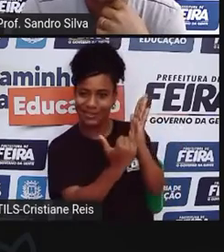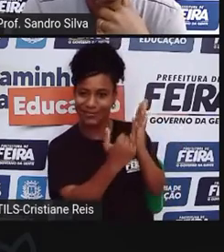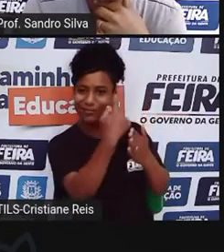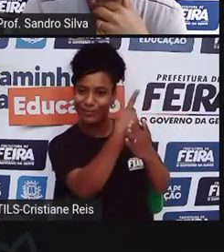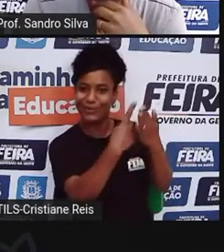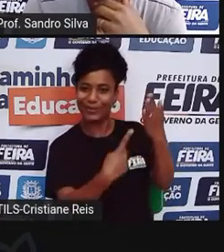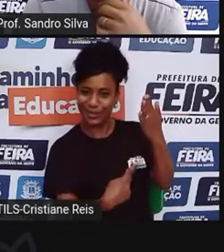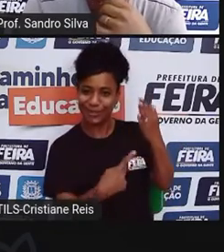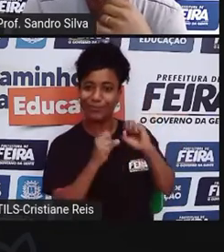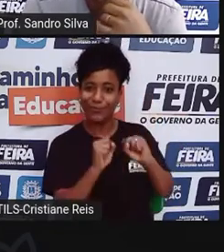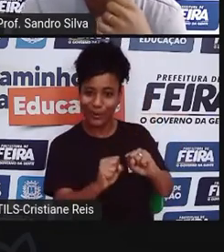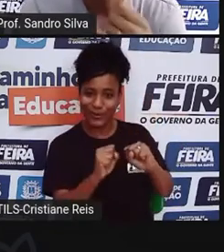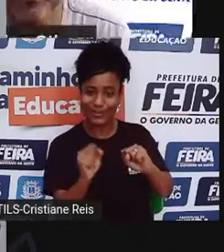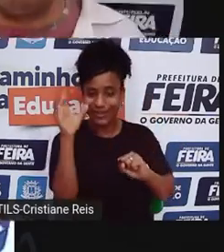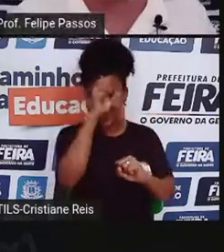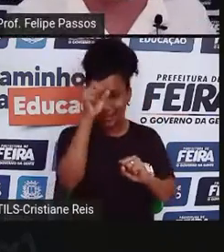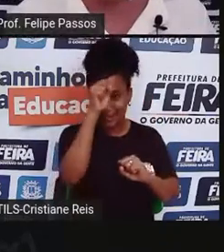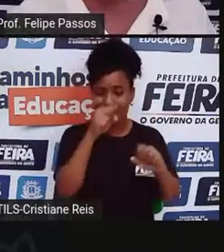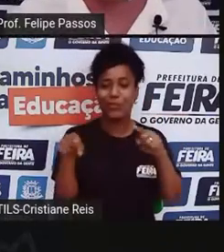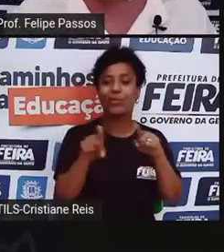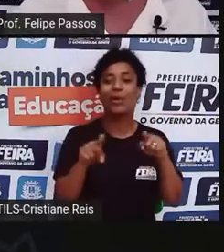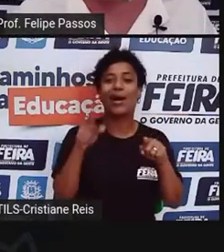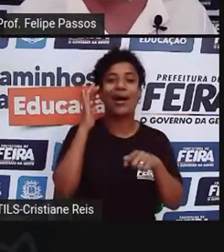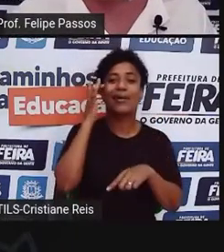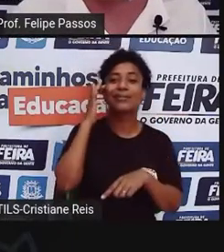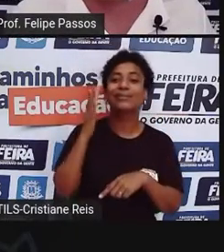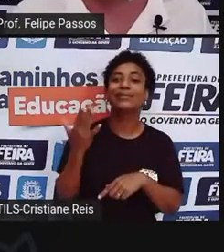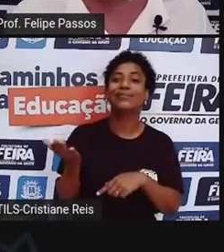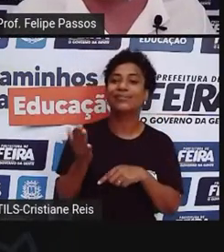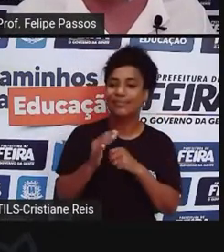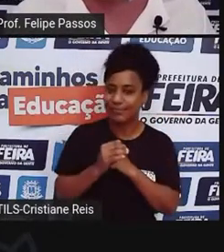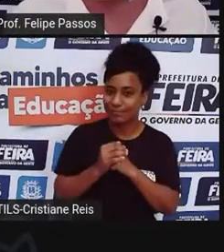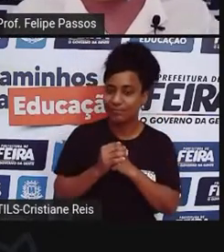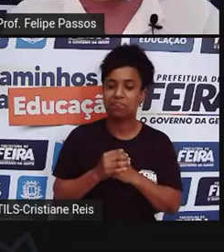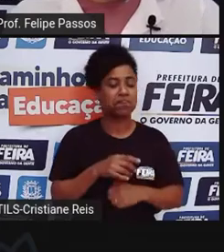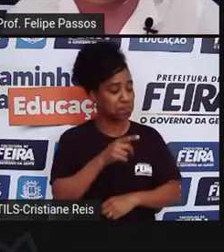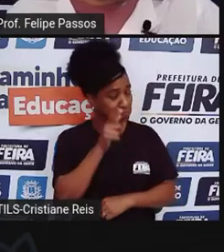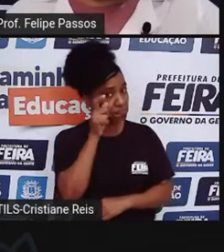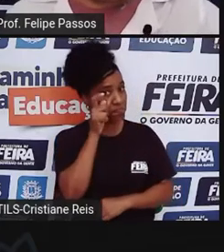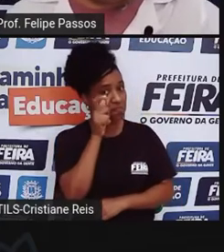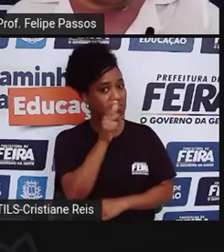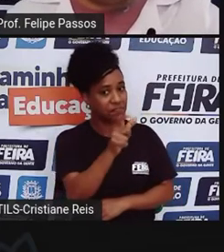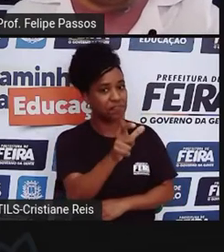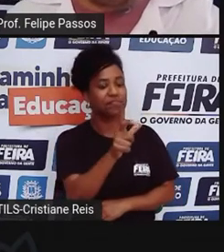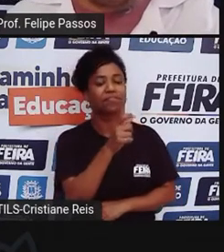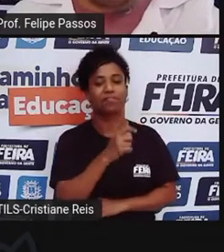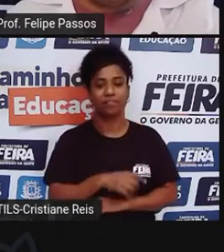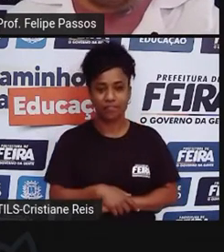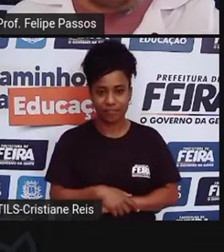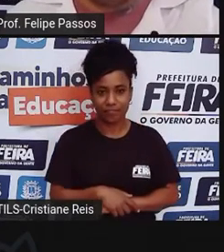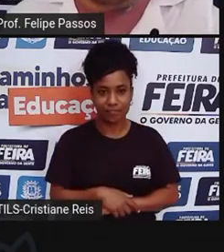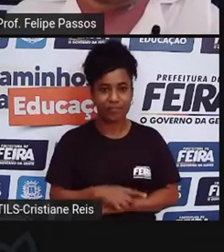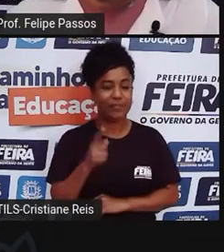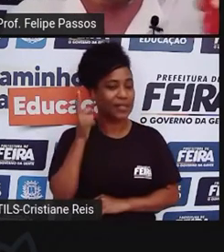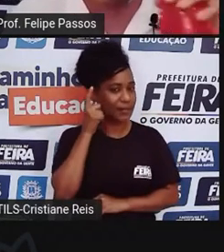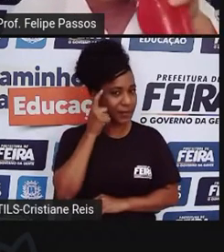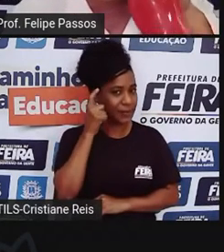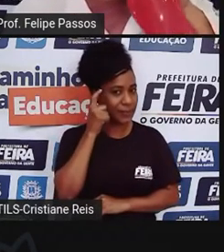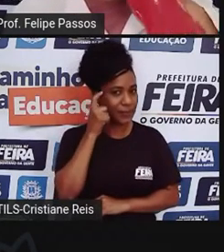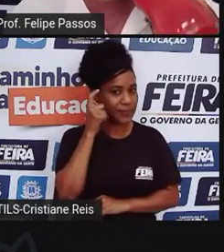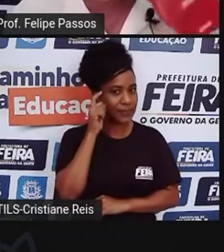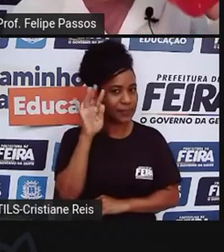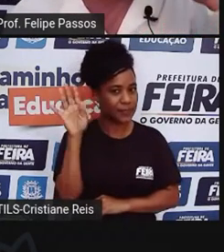período escolar? Olha, é uma coisa interessante que é o seguinte. Vamos pensar do ponto de vista